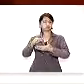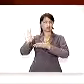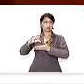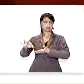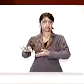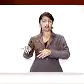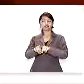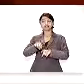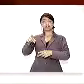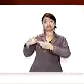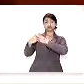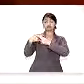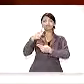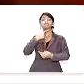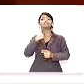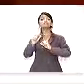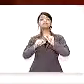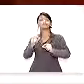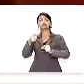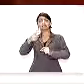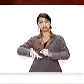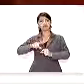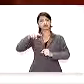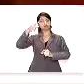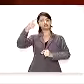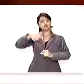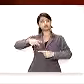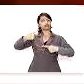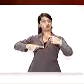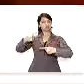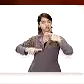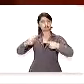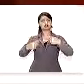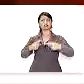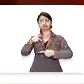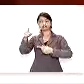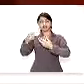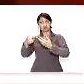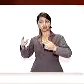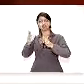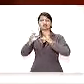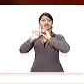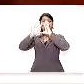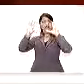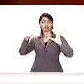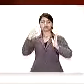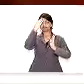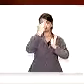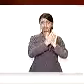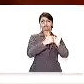embargante na realidade promover nova discussão de matérias de matérias claramente enfrentadas pelo acordo